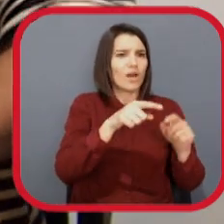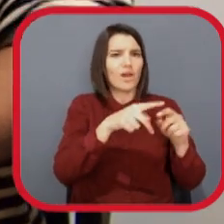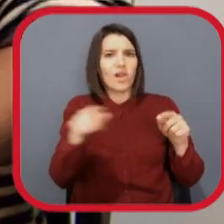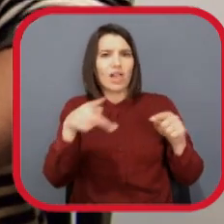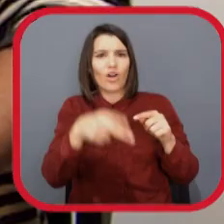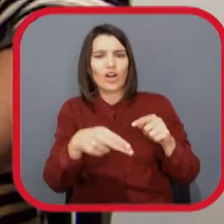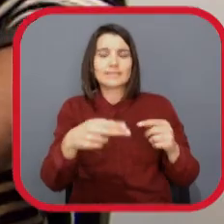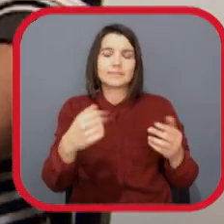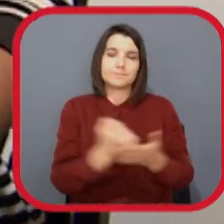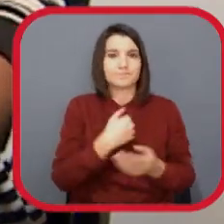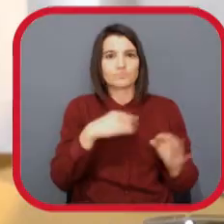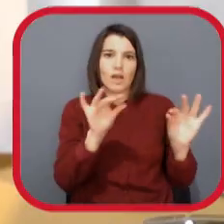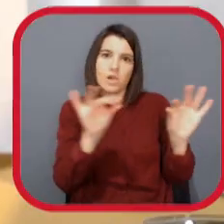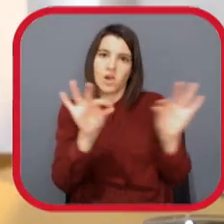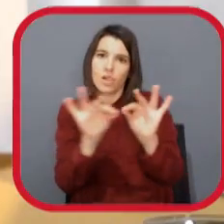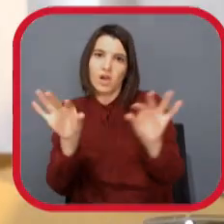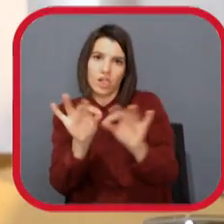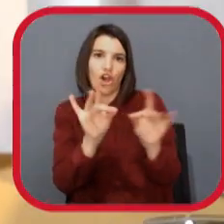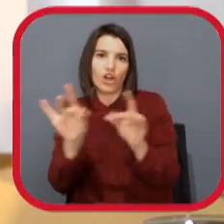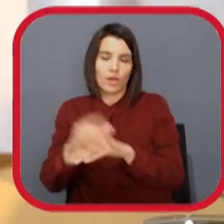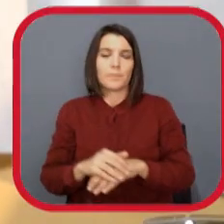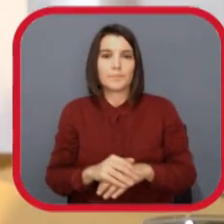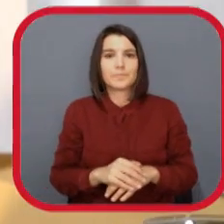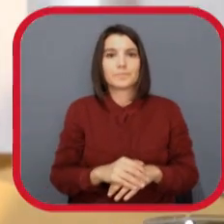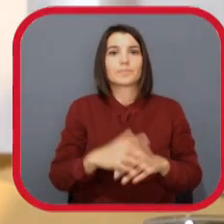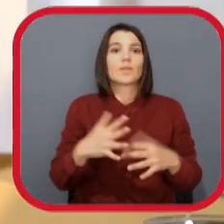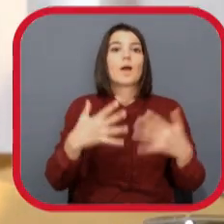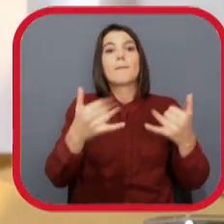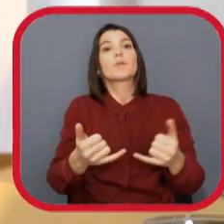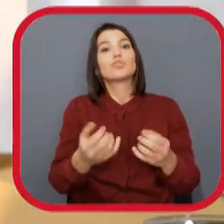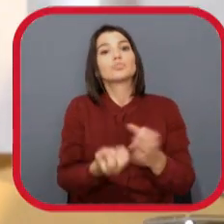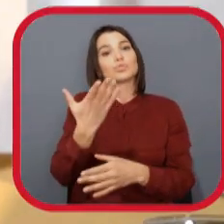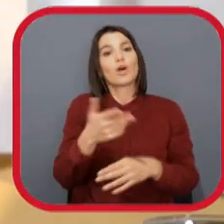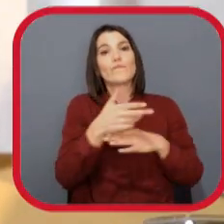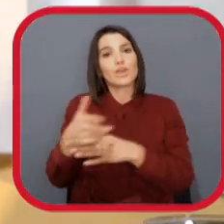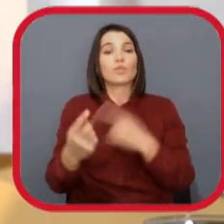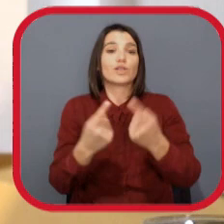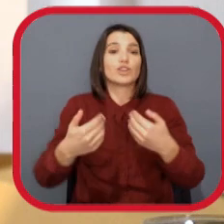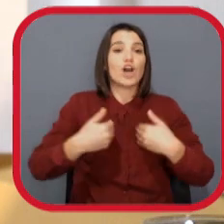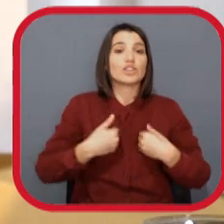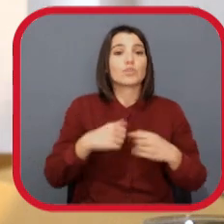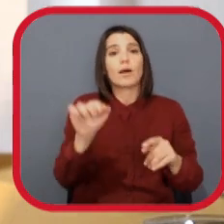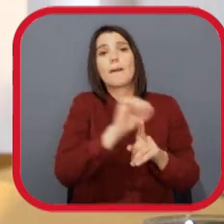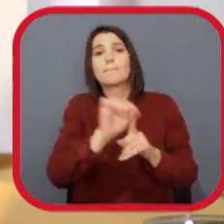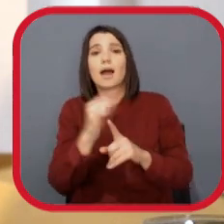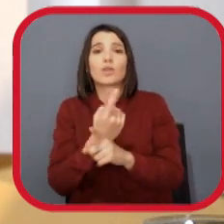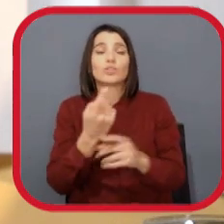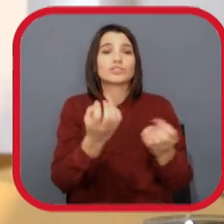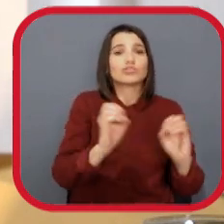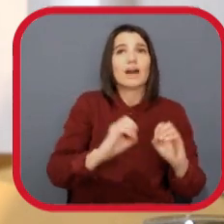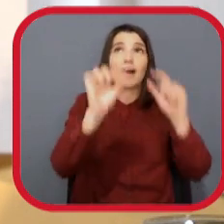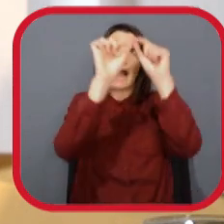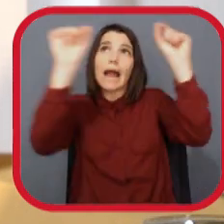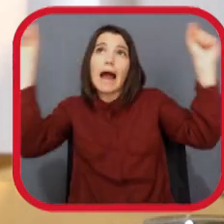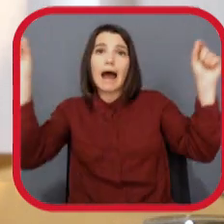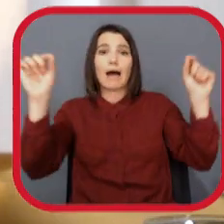do que cenas que vêm com problemas. Porque a pós-produção vídeo, ou seja, já nos ajuda muito às vezes a apagarem coisas que não existiam,